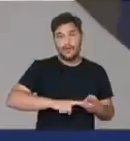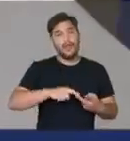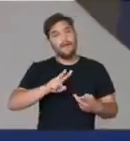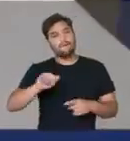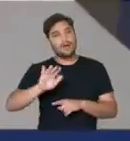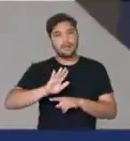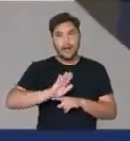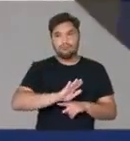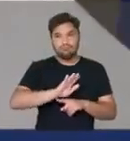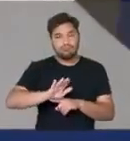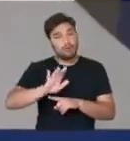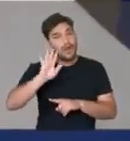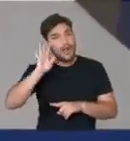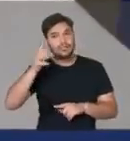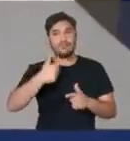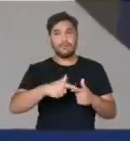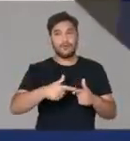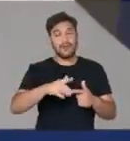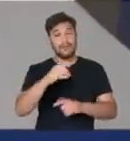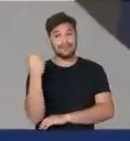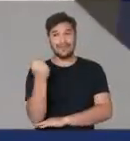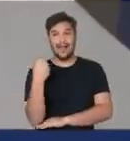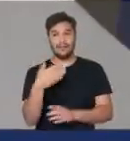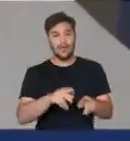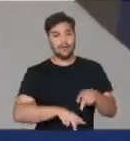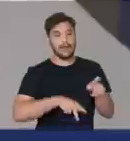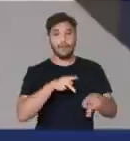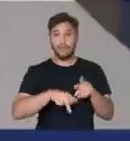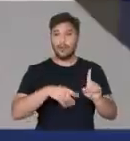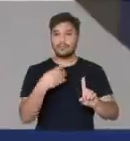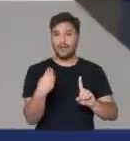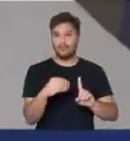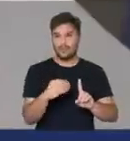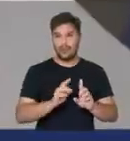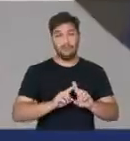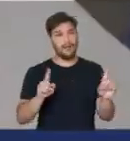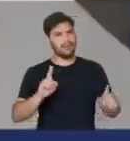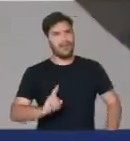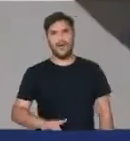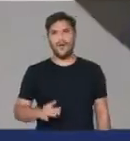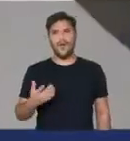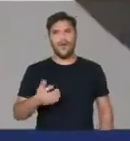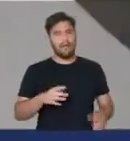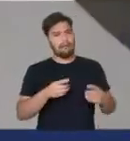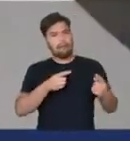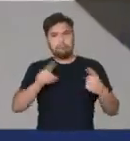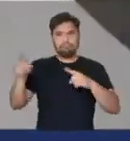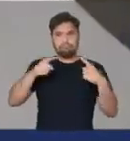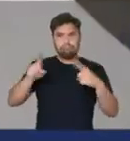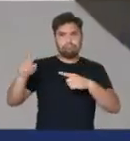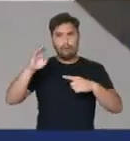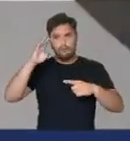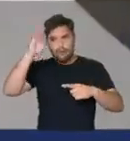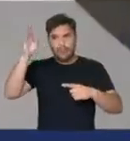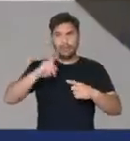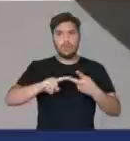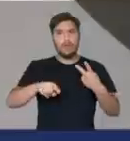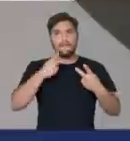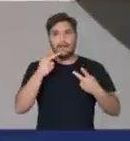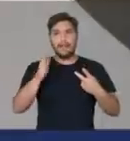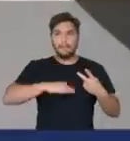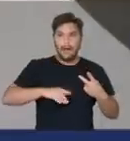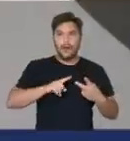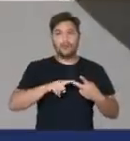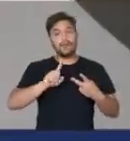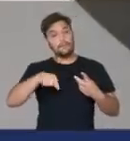vem para solucionar problemas graves, principalmente dessa população vulnerável, mas não, bate-se no governo, questiona tudo,